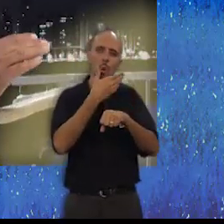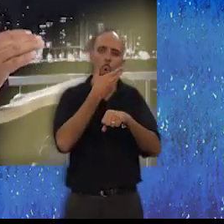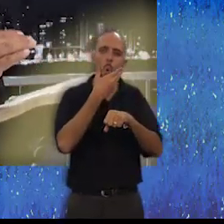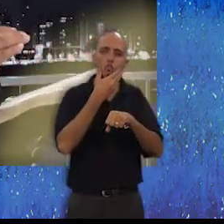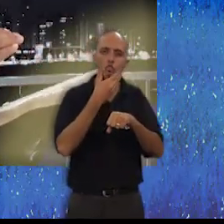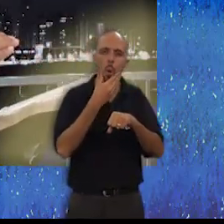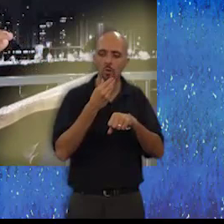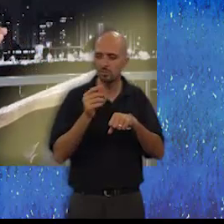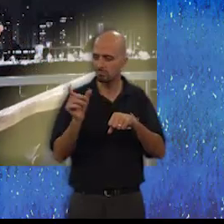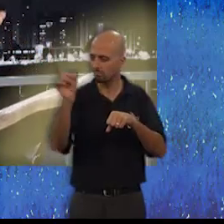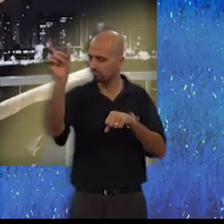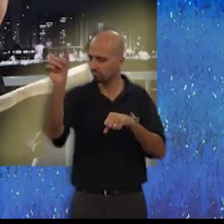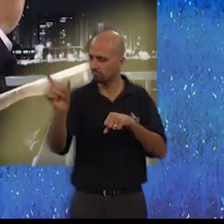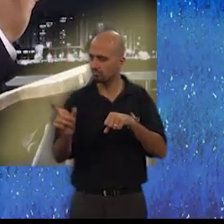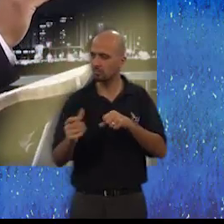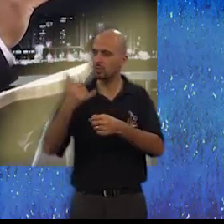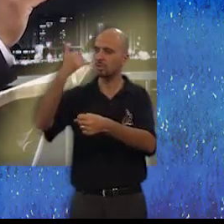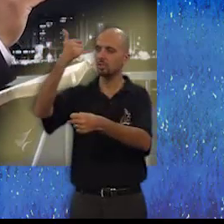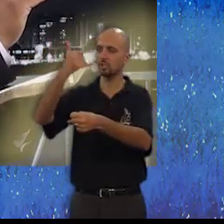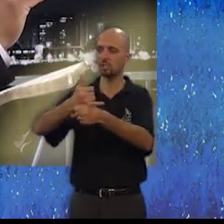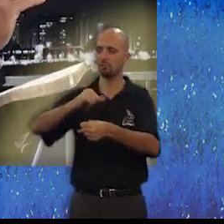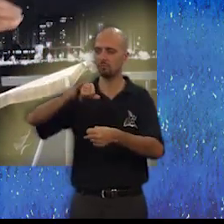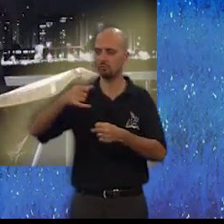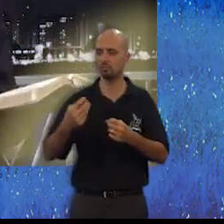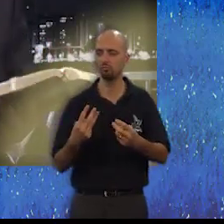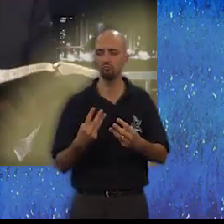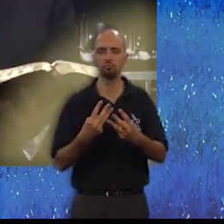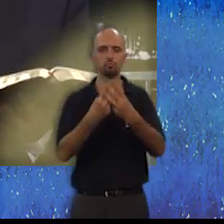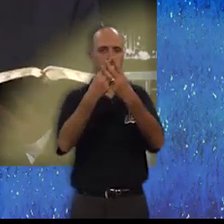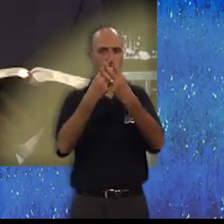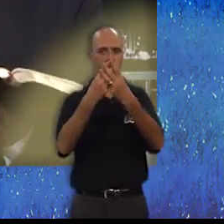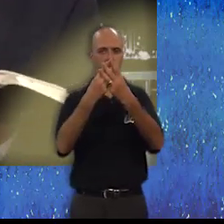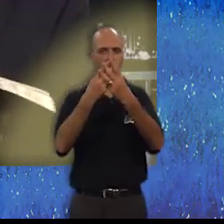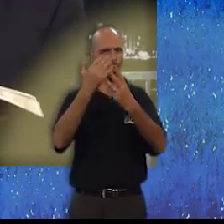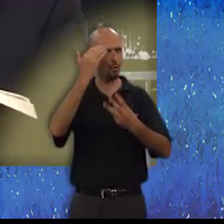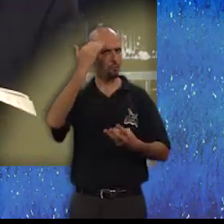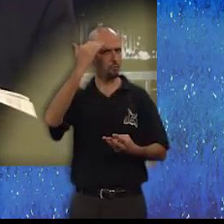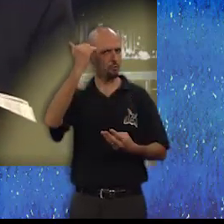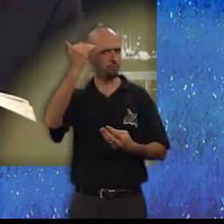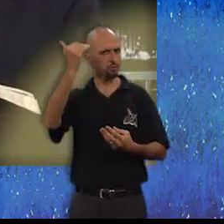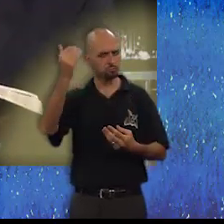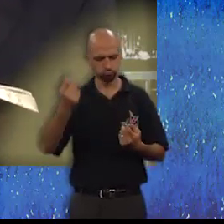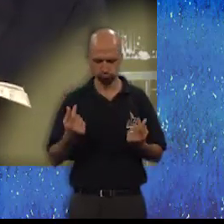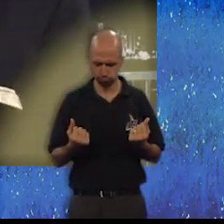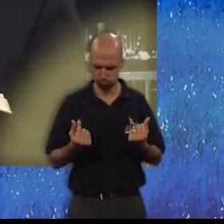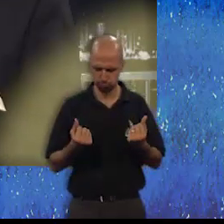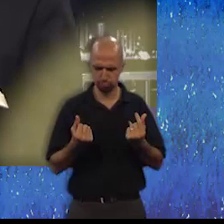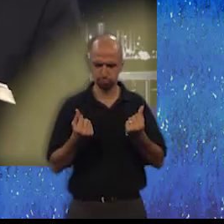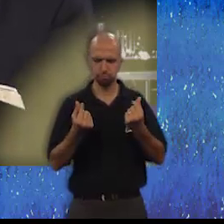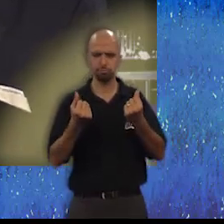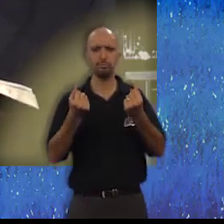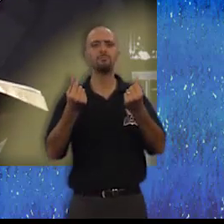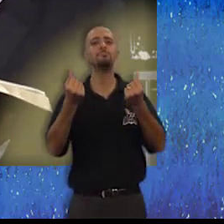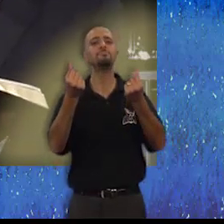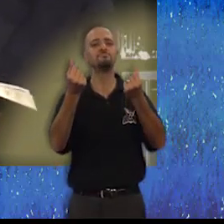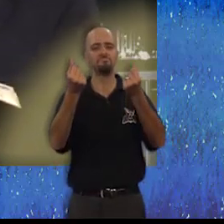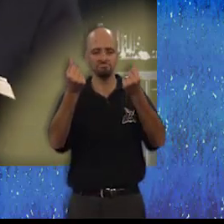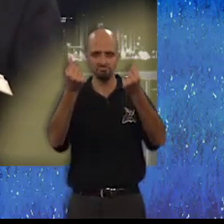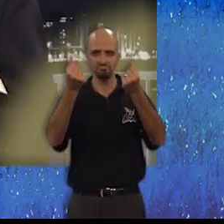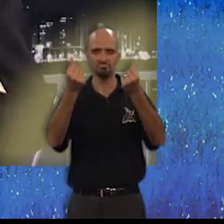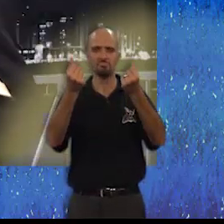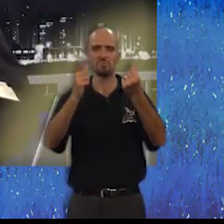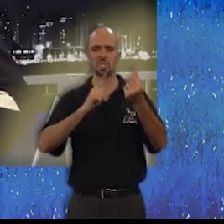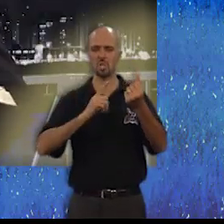um homem da liderança judaica, por ser um homem de influência, por ser um homem rico, por ser um homem de